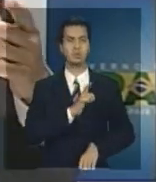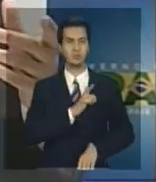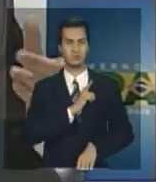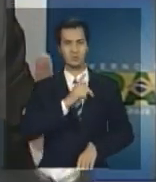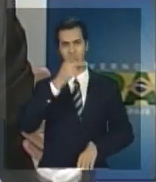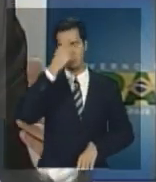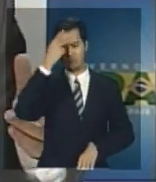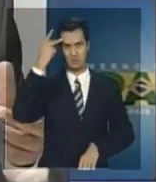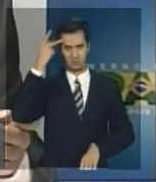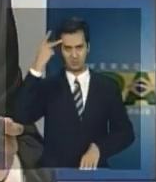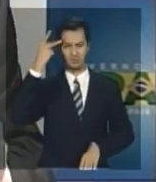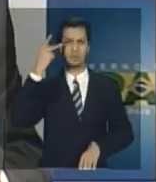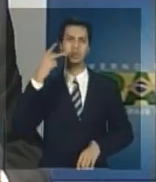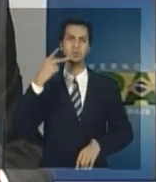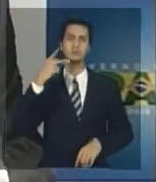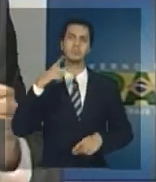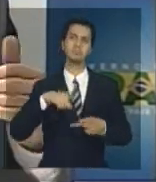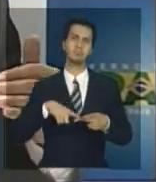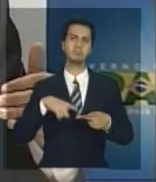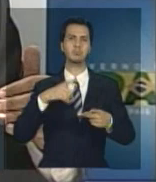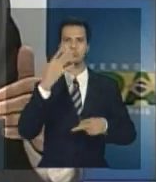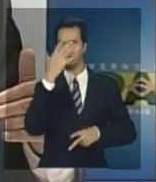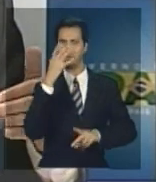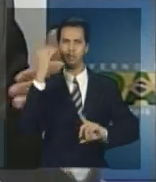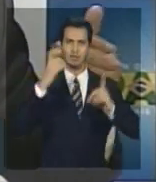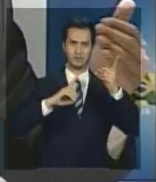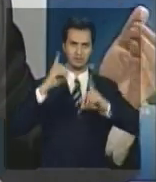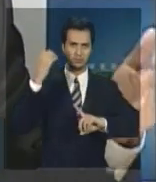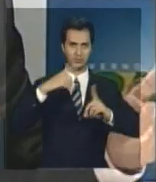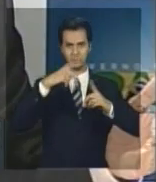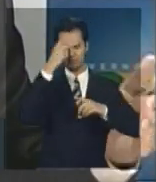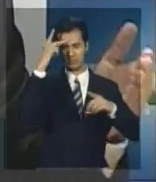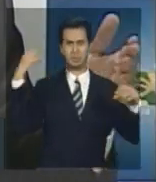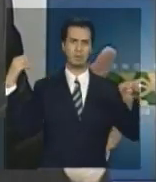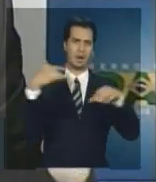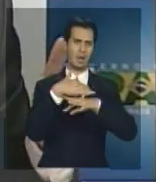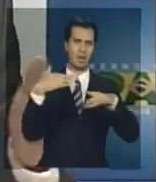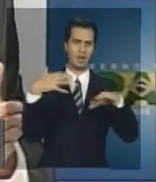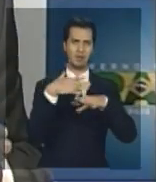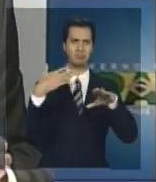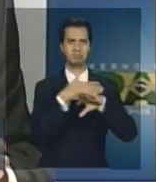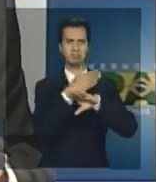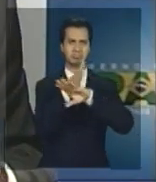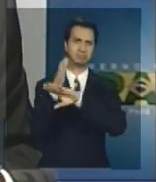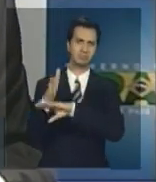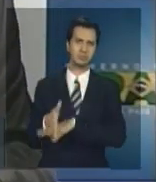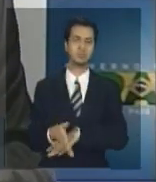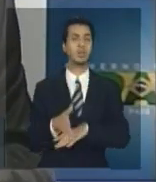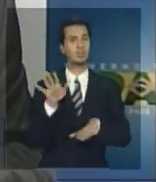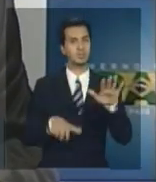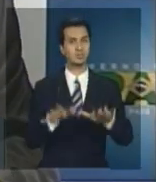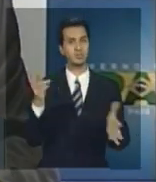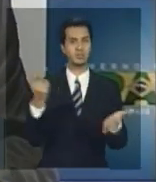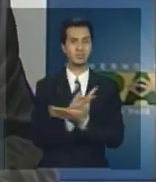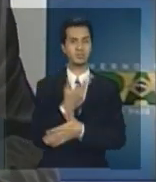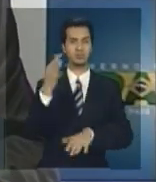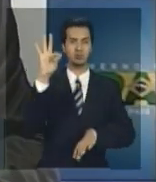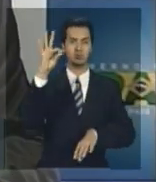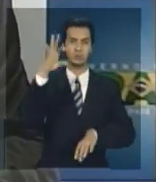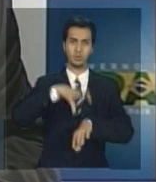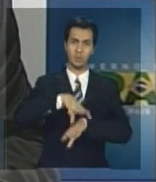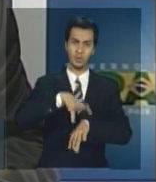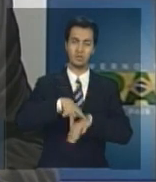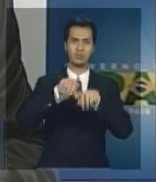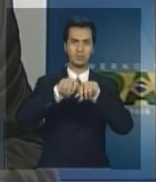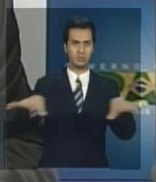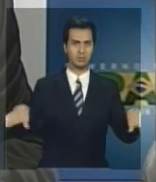nós vamos ter o período do carnaval, que é um período importante de circulação, e porque nós aumentamos também os laboratórios que fazem a coleta da amostra para